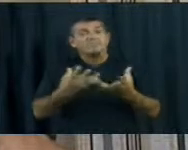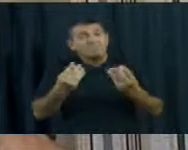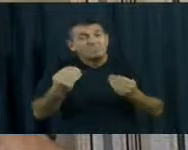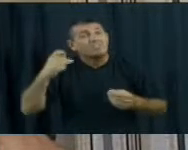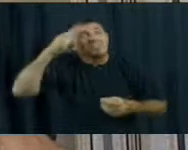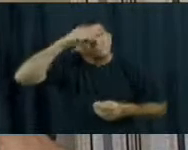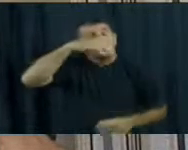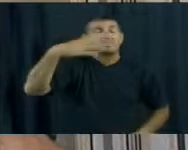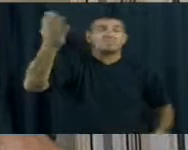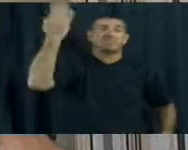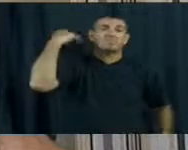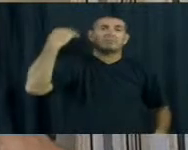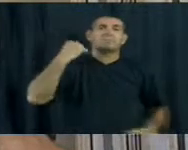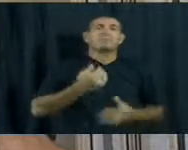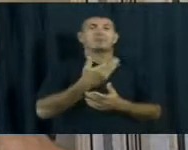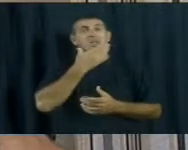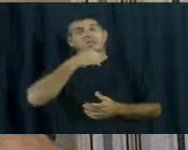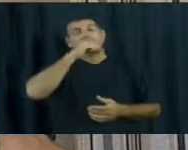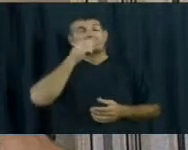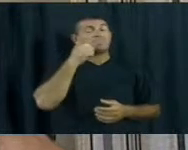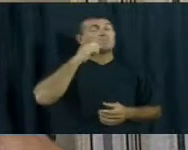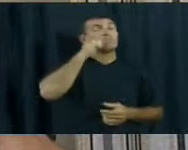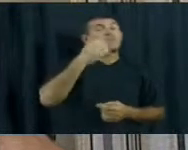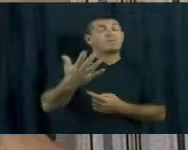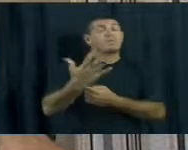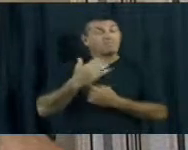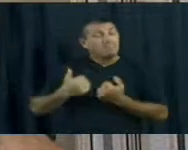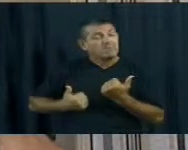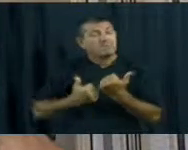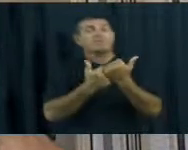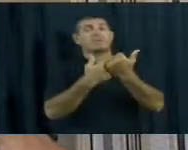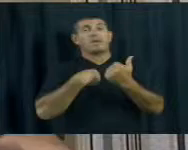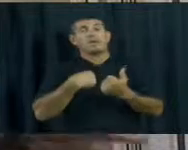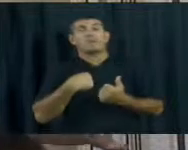pais, que com muito sacrifício conseguiram, né,